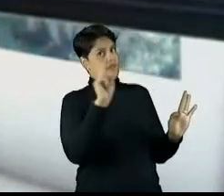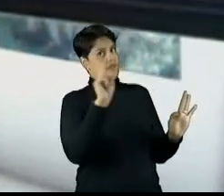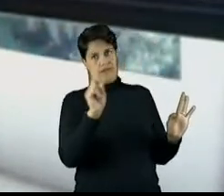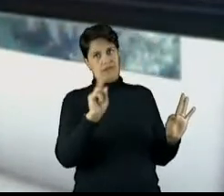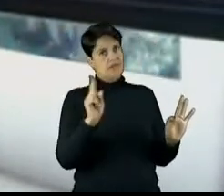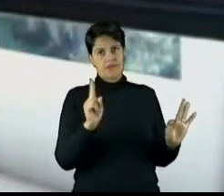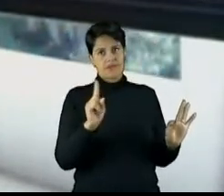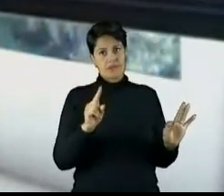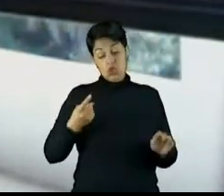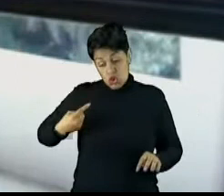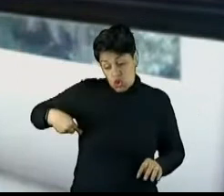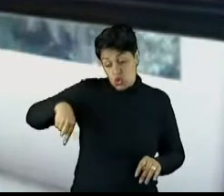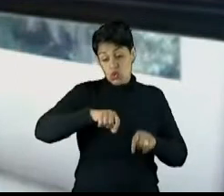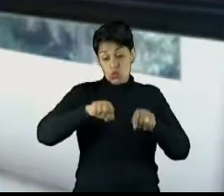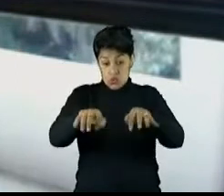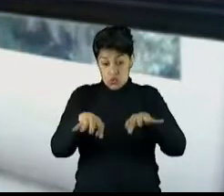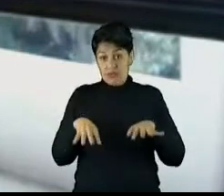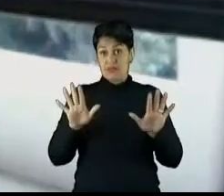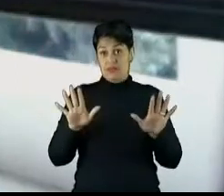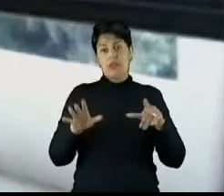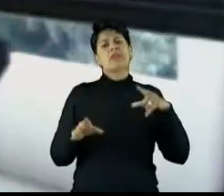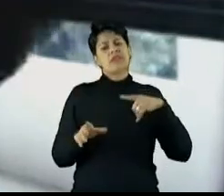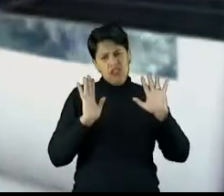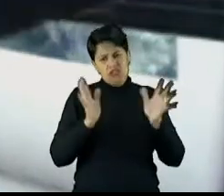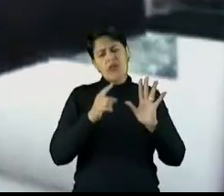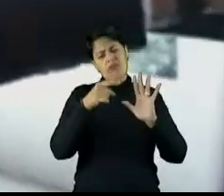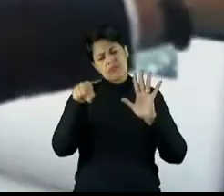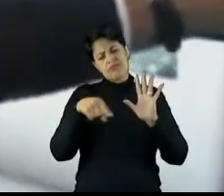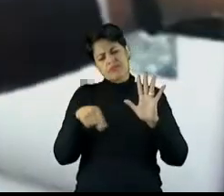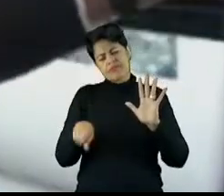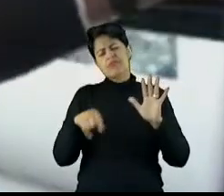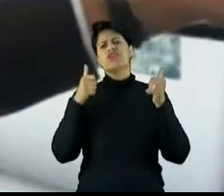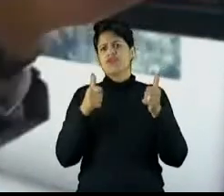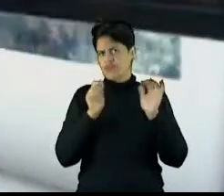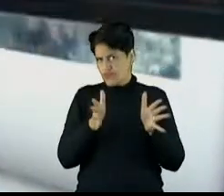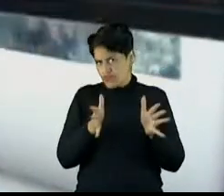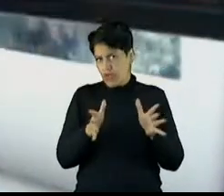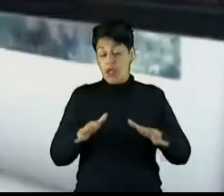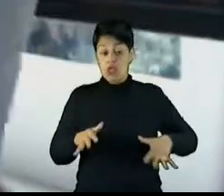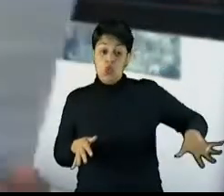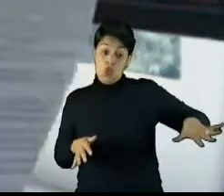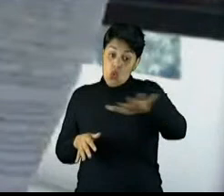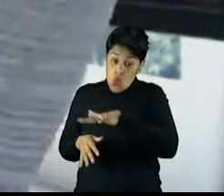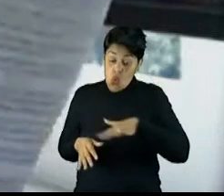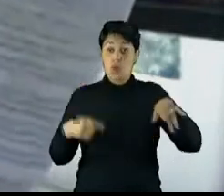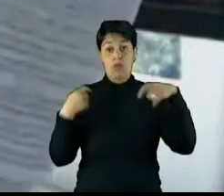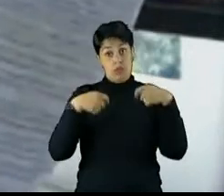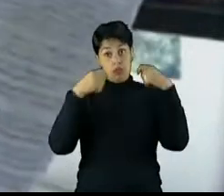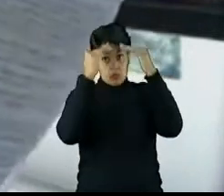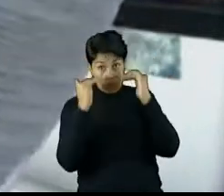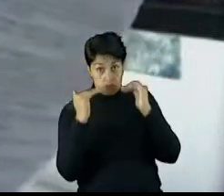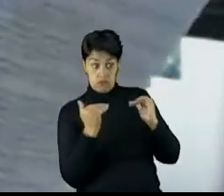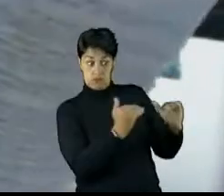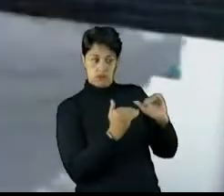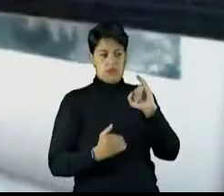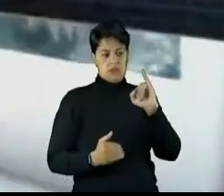Senhores ministros, senhora procuradora-geral, solicito que os doutores Eduardo Cardoso e Jorge Ulisses Jacobi Fernandes habilitem o seu microfone e sua câmera